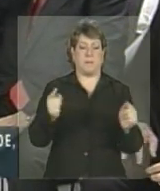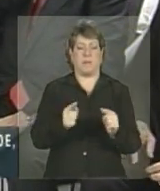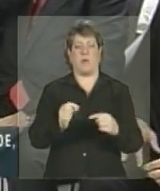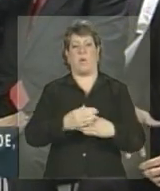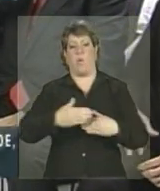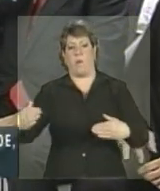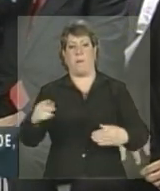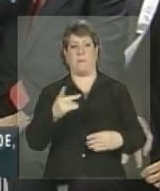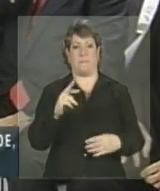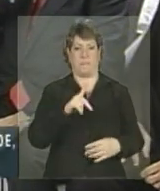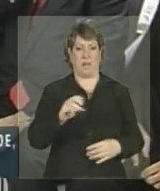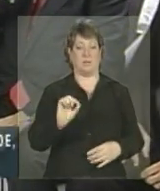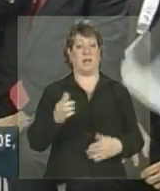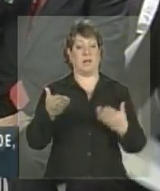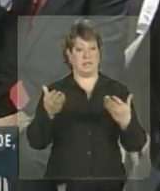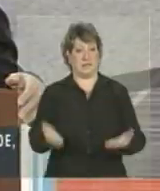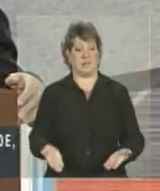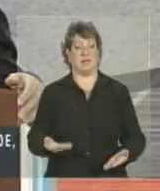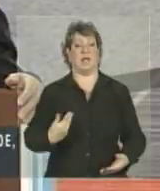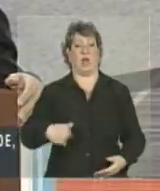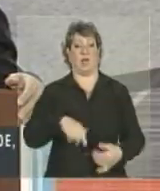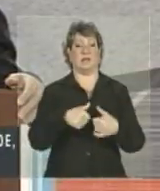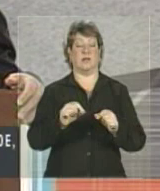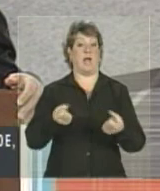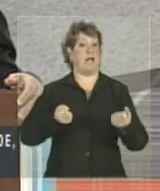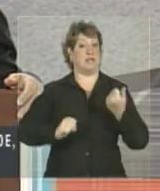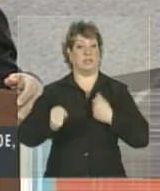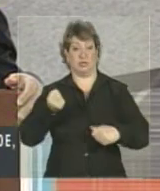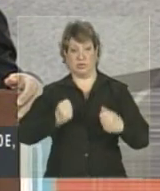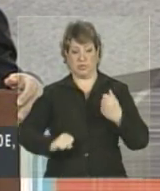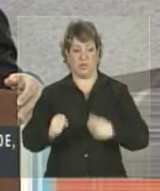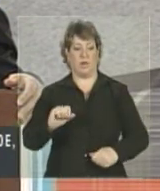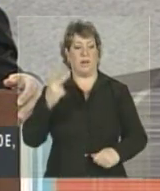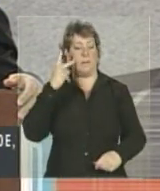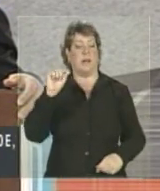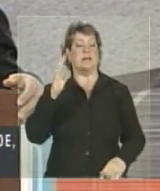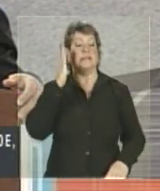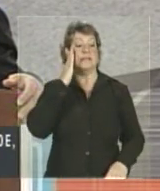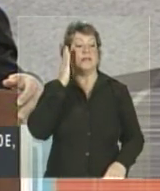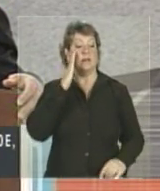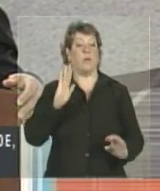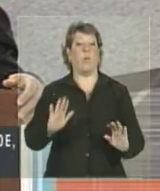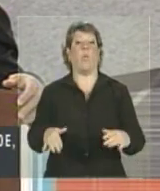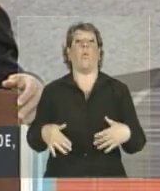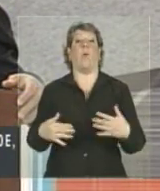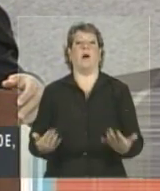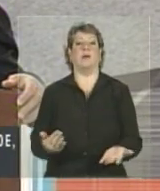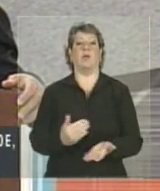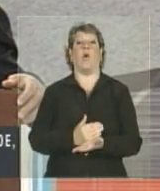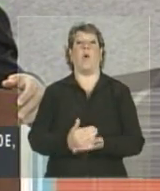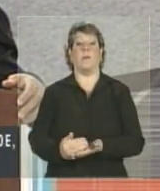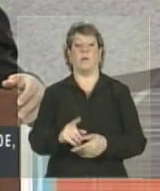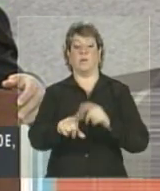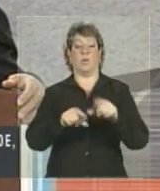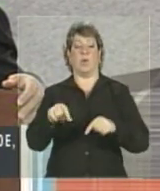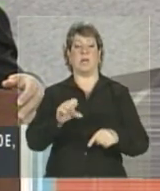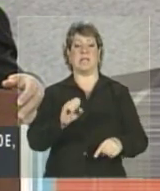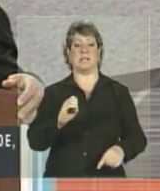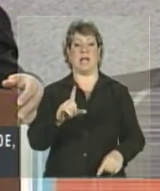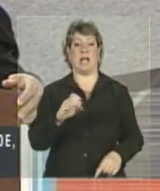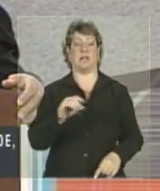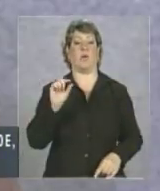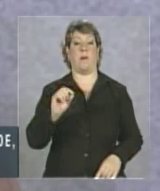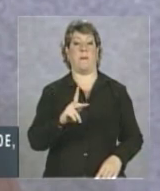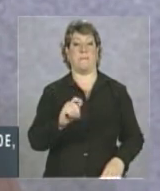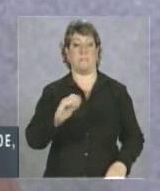desta forma, nós estamos, presidenta, ansiosos para saber quando se inicia a seleção da urbanização do Parque